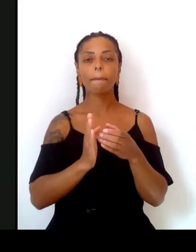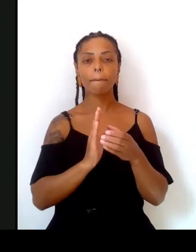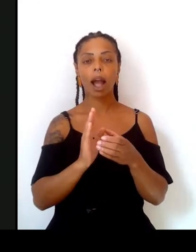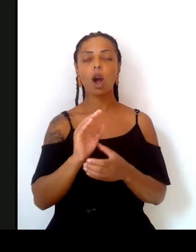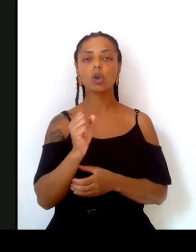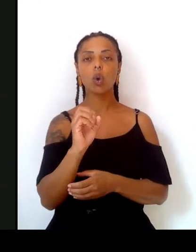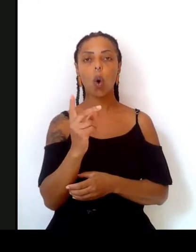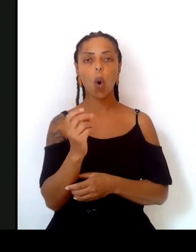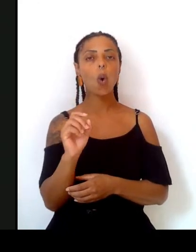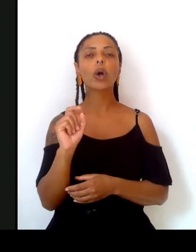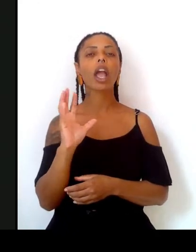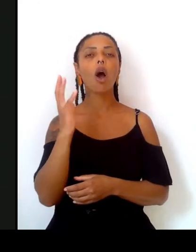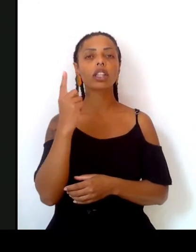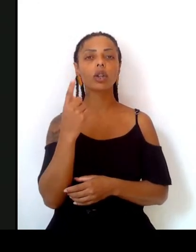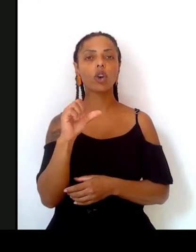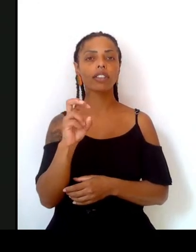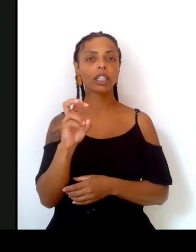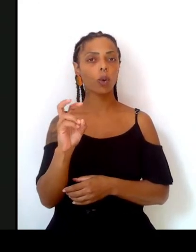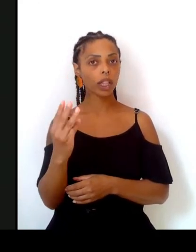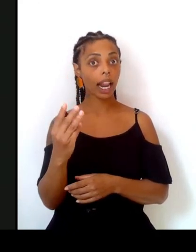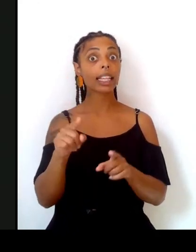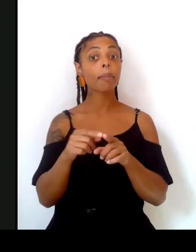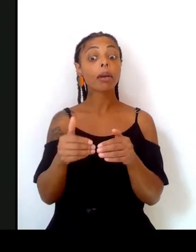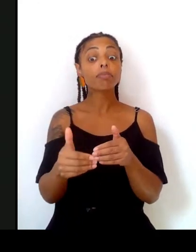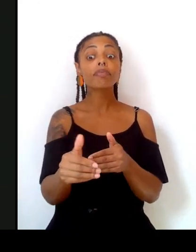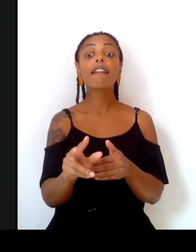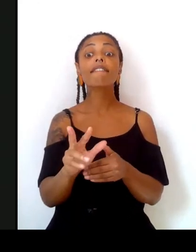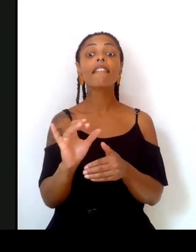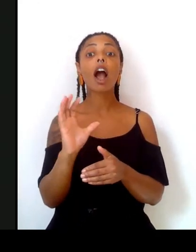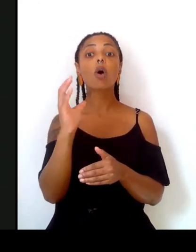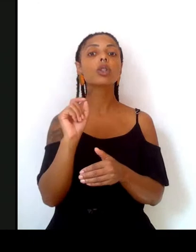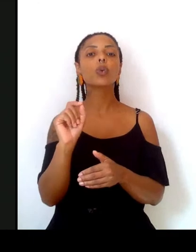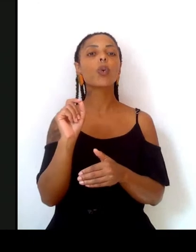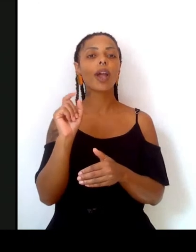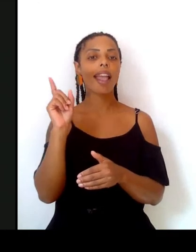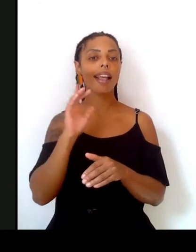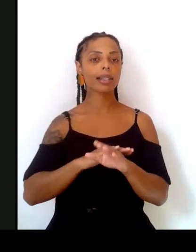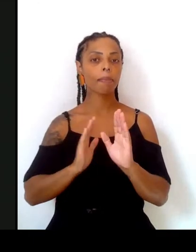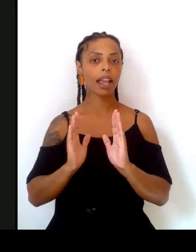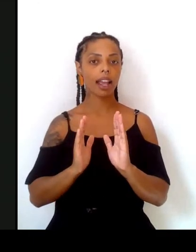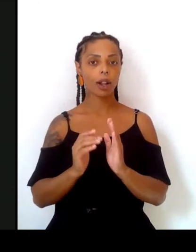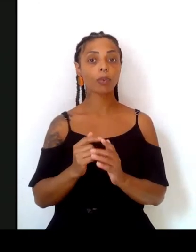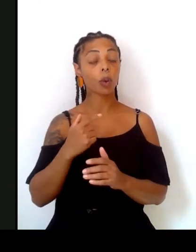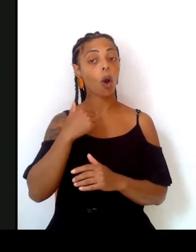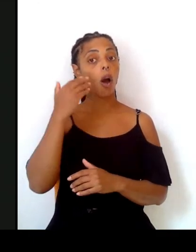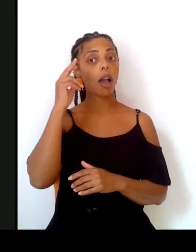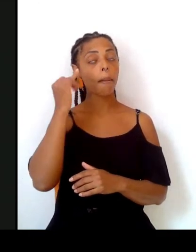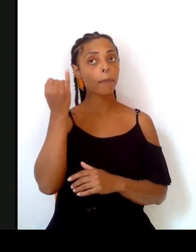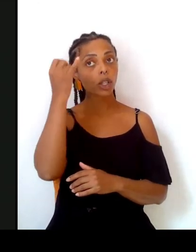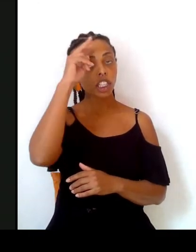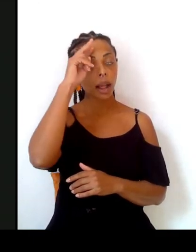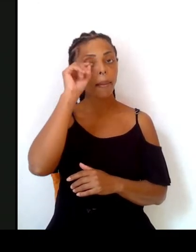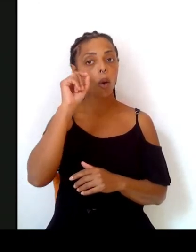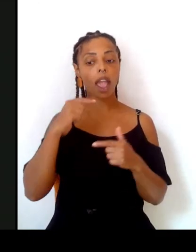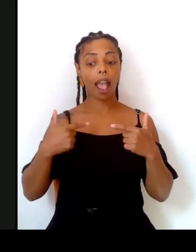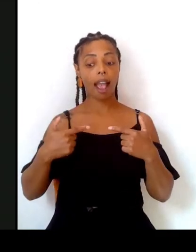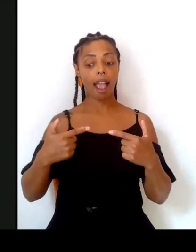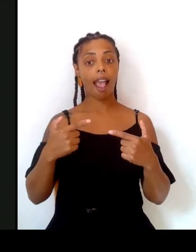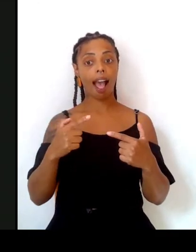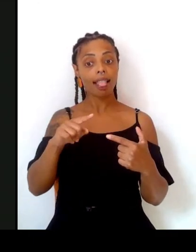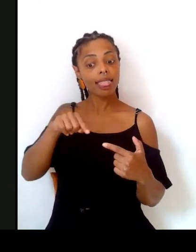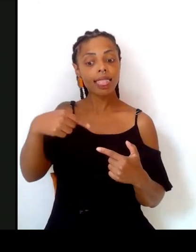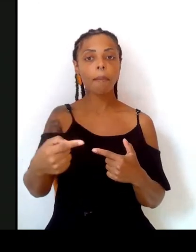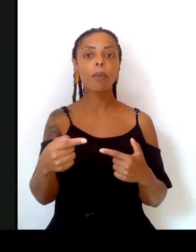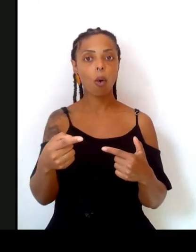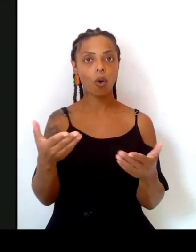que que aconteceu e o que estava por acontecendo é importante aqui é importante pensar que estamos no pós-guerra e a sensação era uma sensação